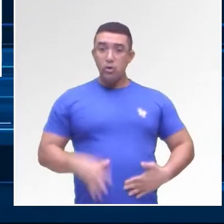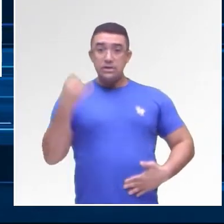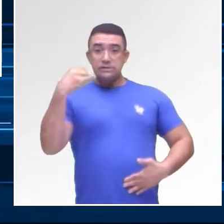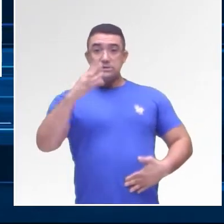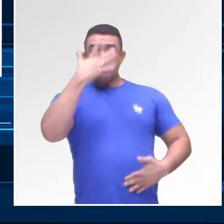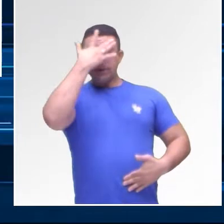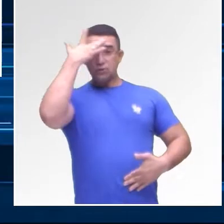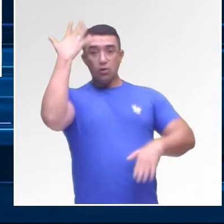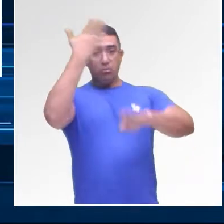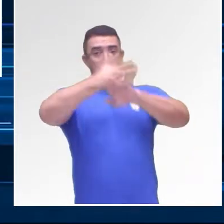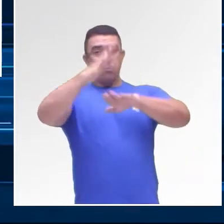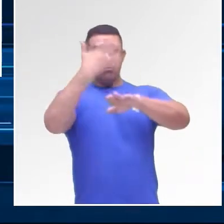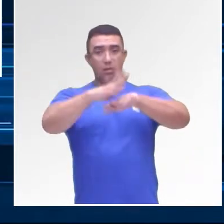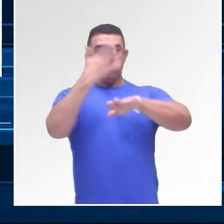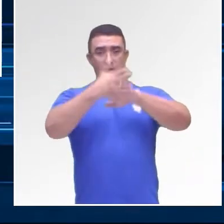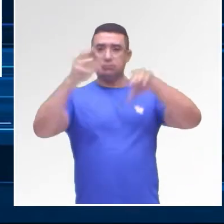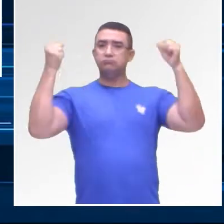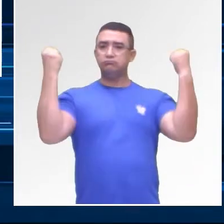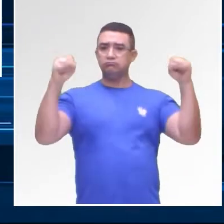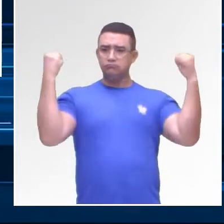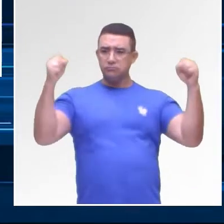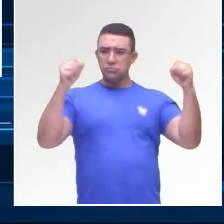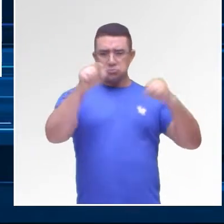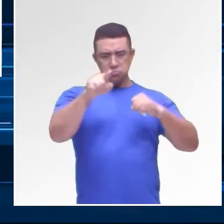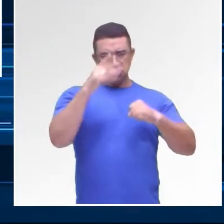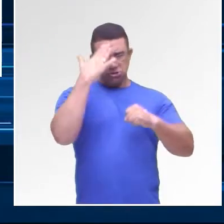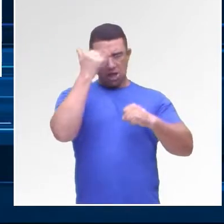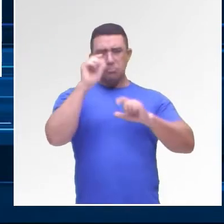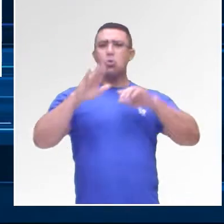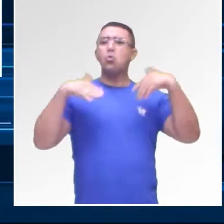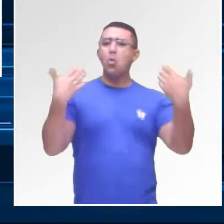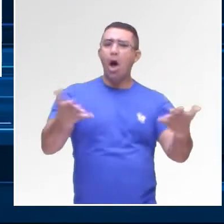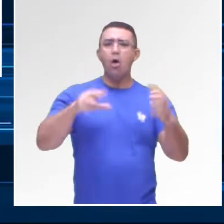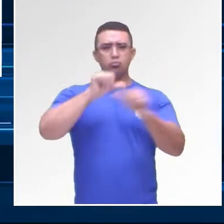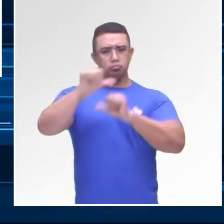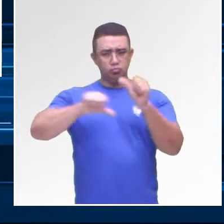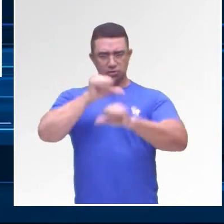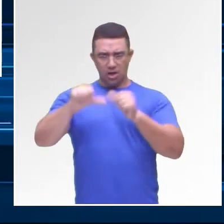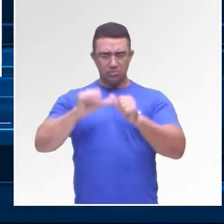um exercício físico? Vocês sabem que mudanças ocorrem?